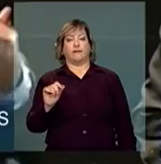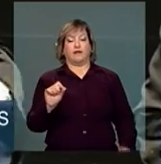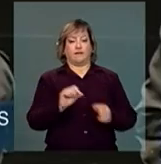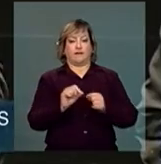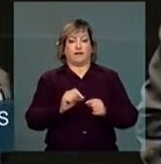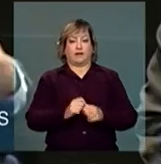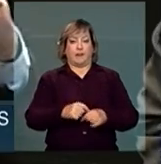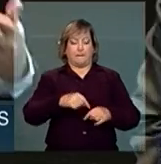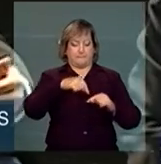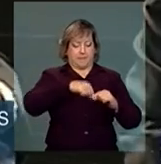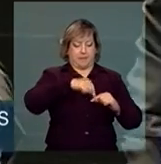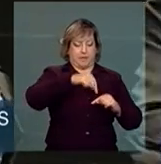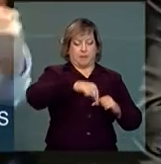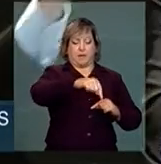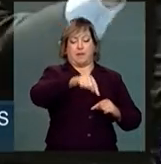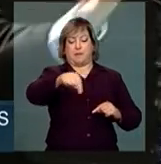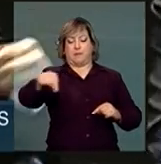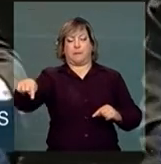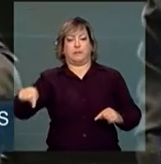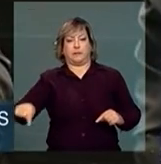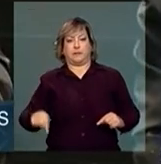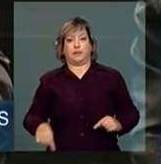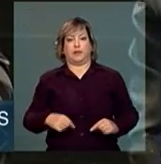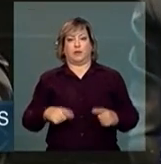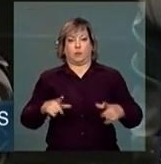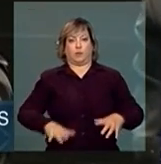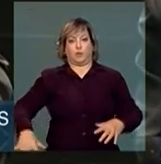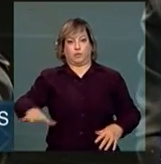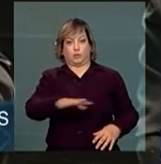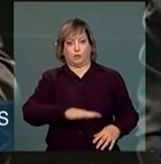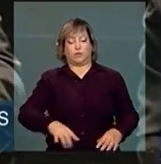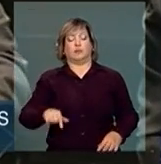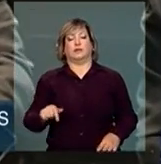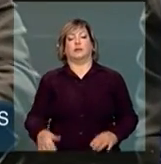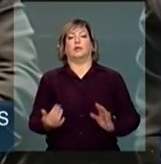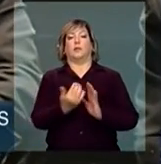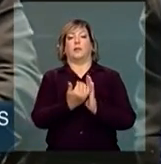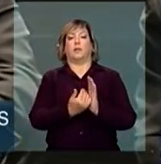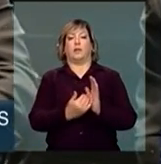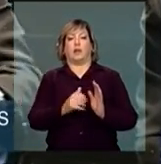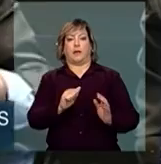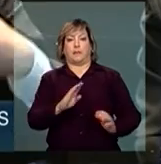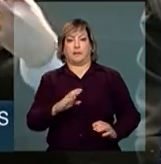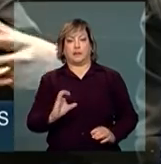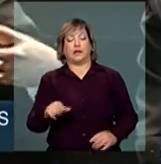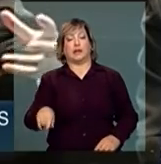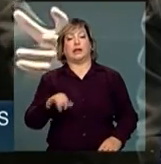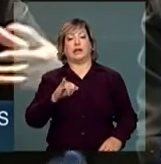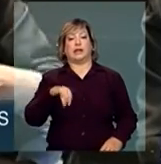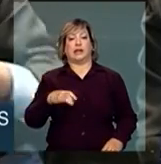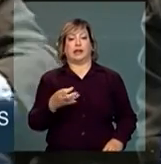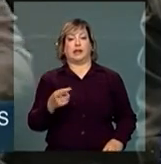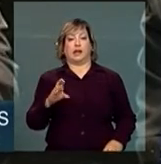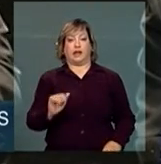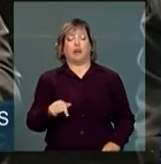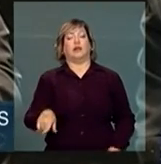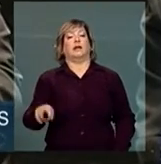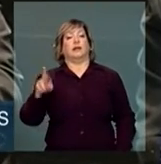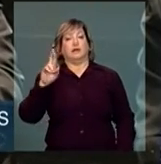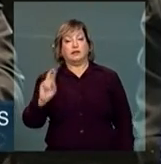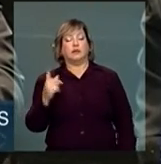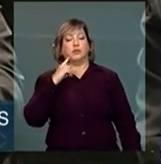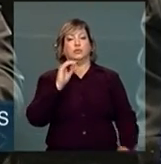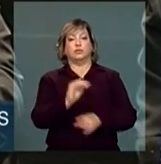Foi destacado aqui a importância que isso tem, por exemplo, para o programa ABC, né? e que o INCRA é o responsável por